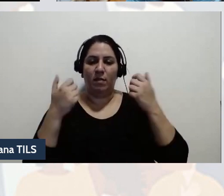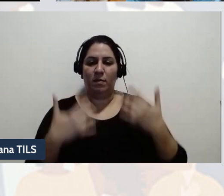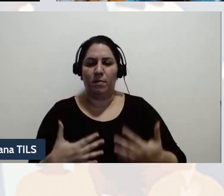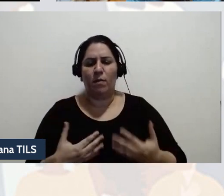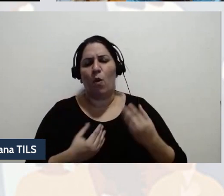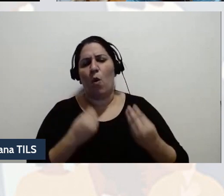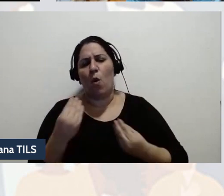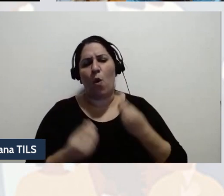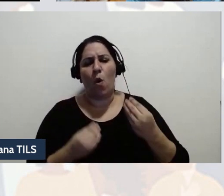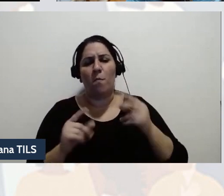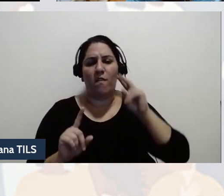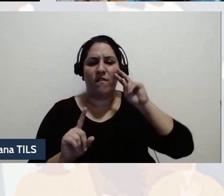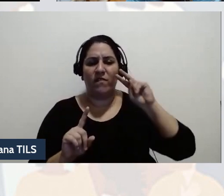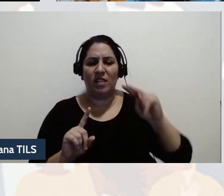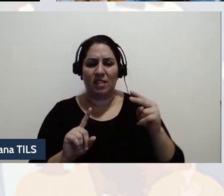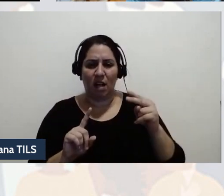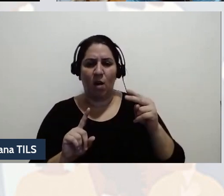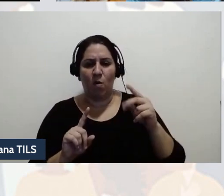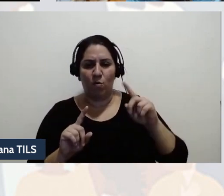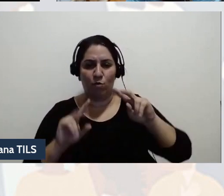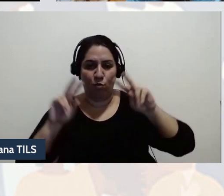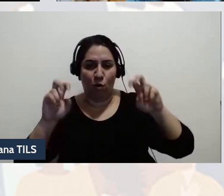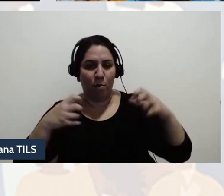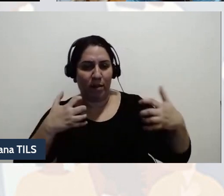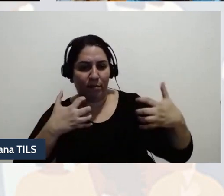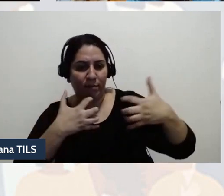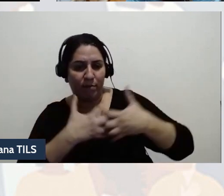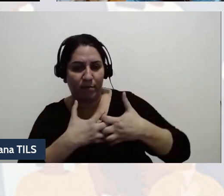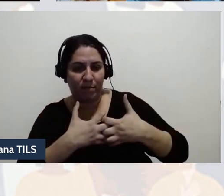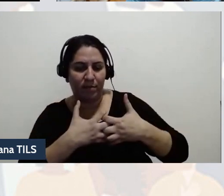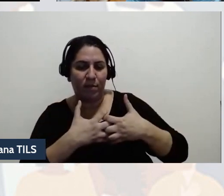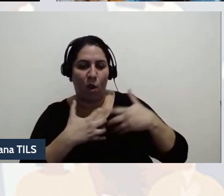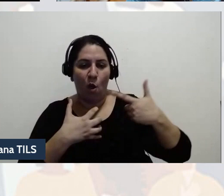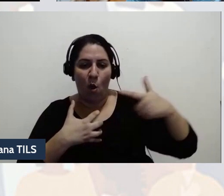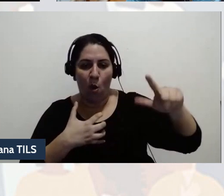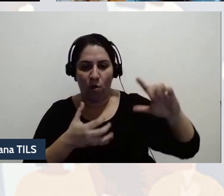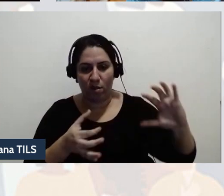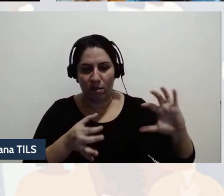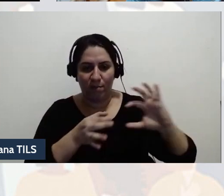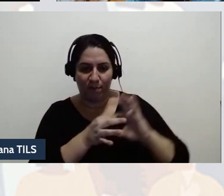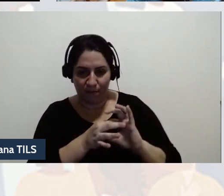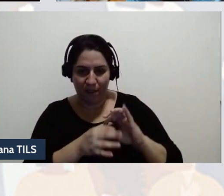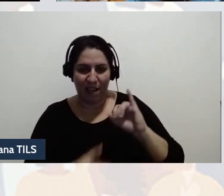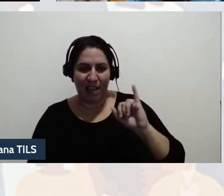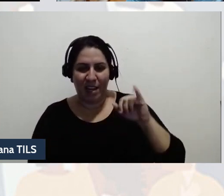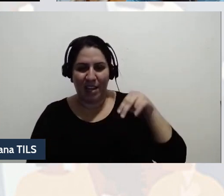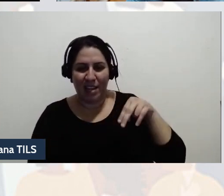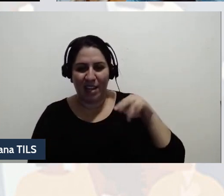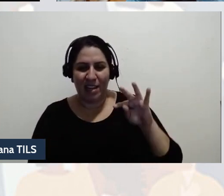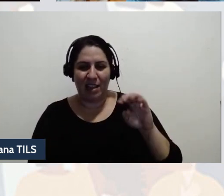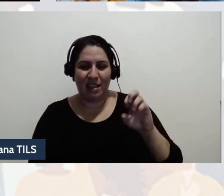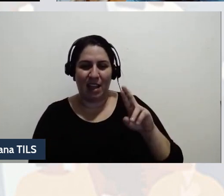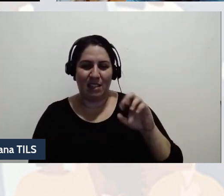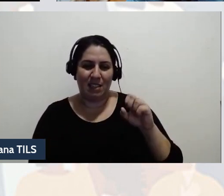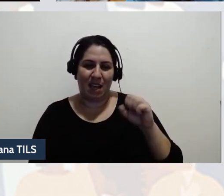uma visão interseccional pode auxiliar no entendimento das performances de gênero na